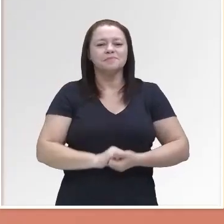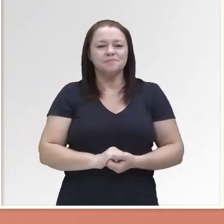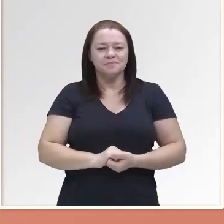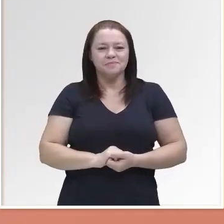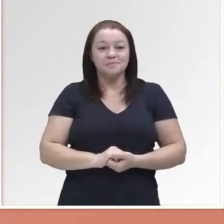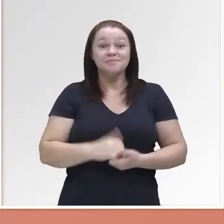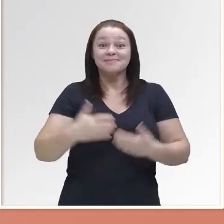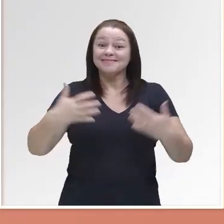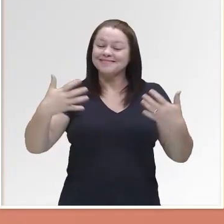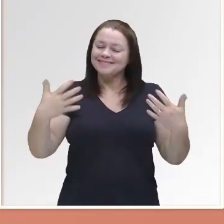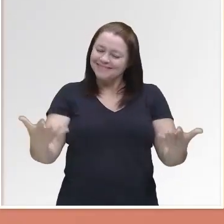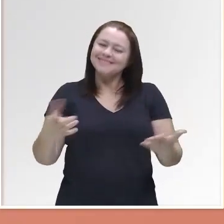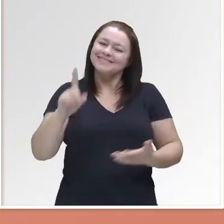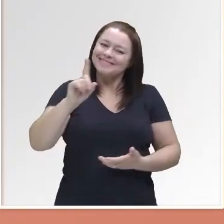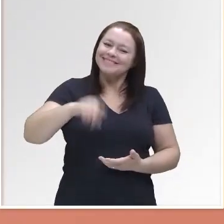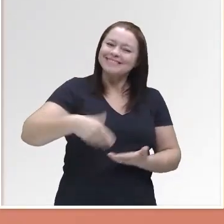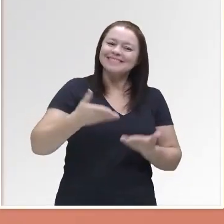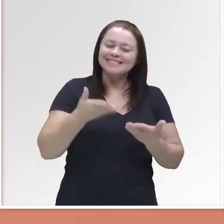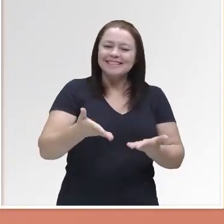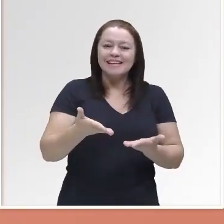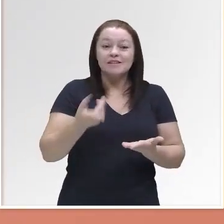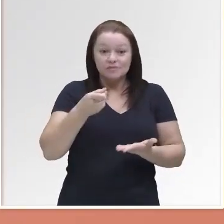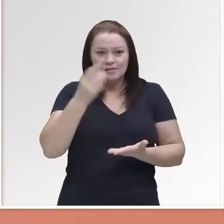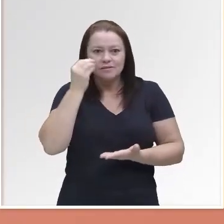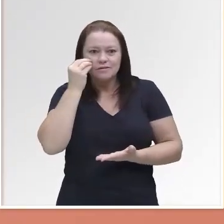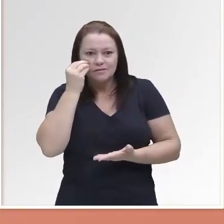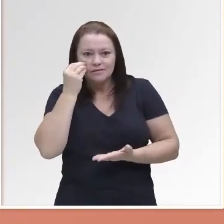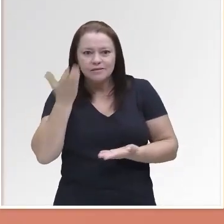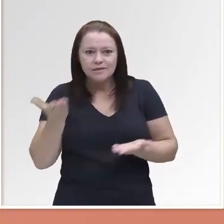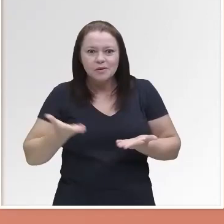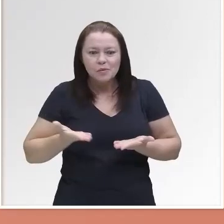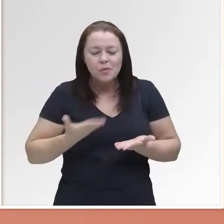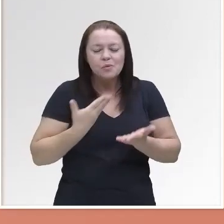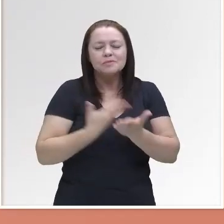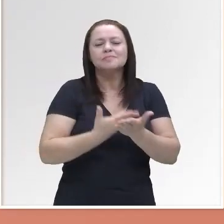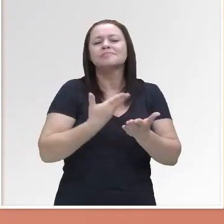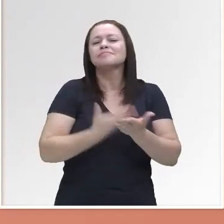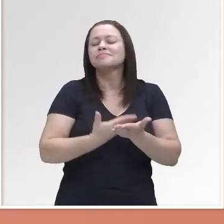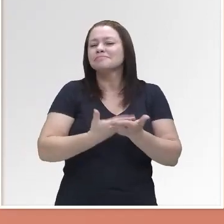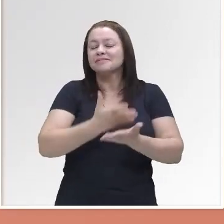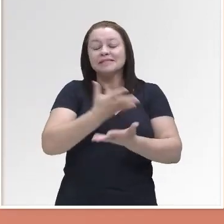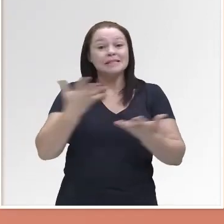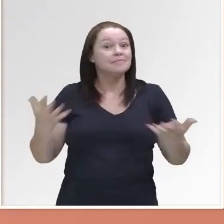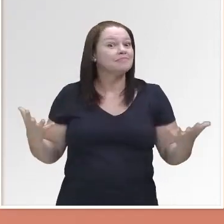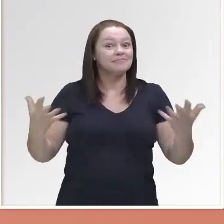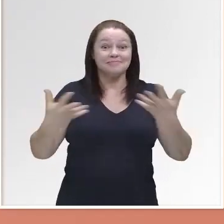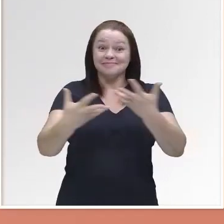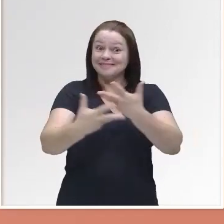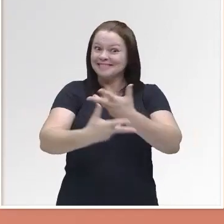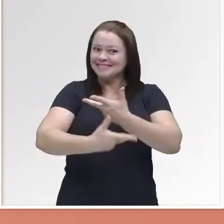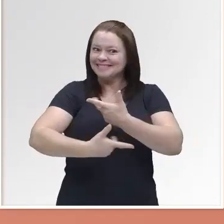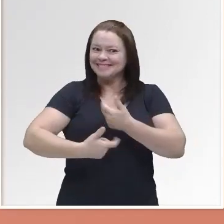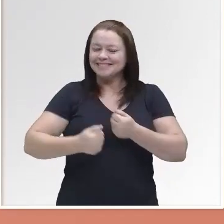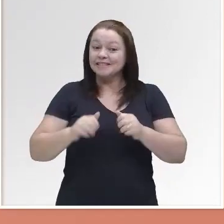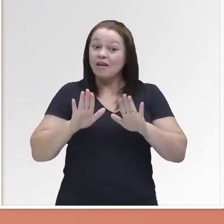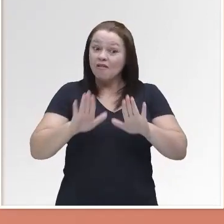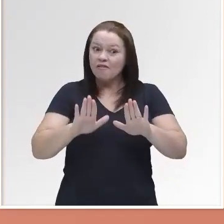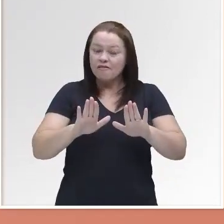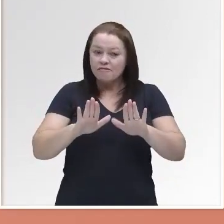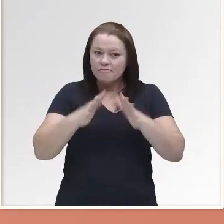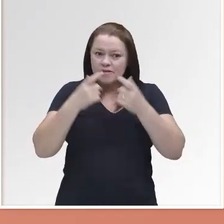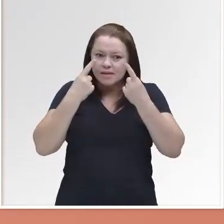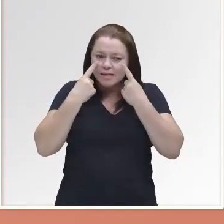E é isso mesmo! Como vocês viram, hoje a aula vai ser fantástica. Então fique esperto,